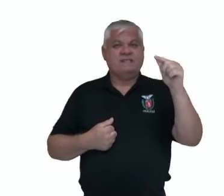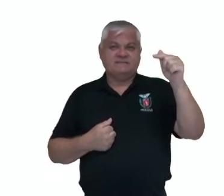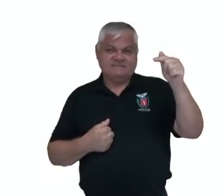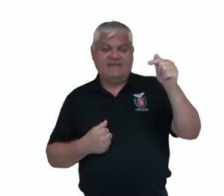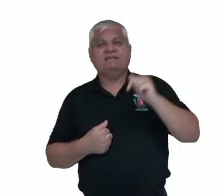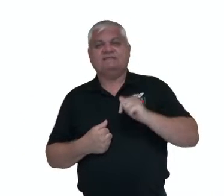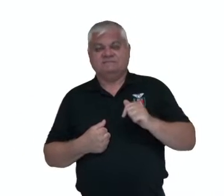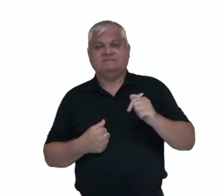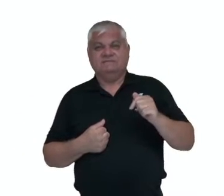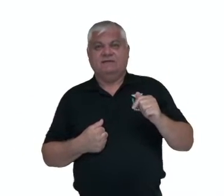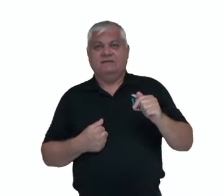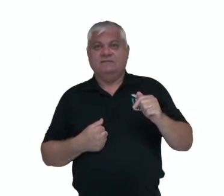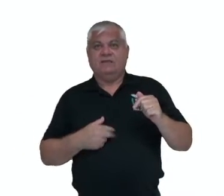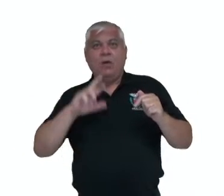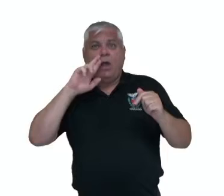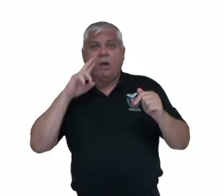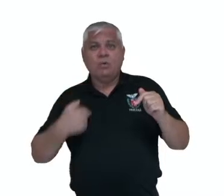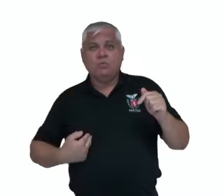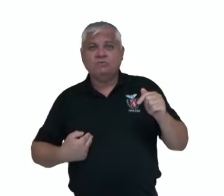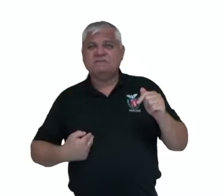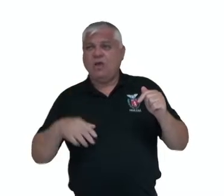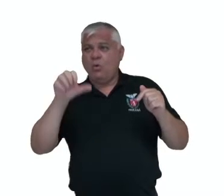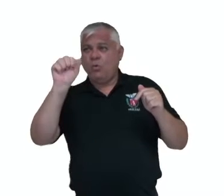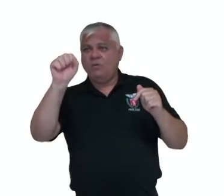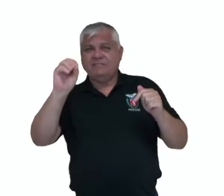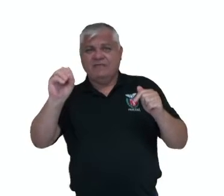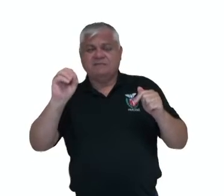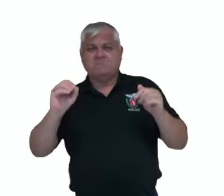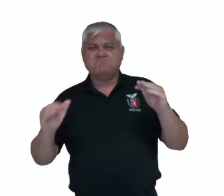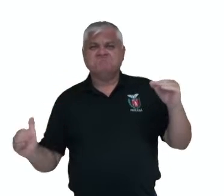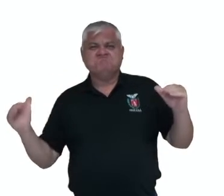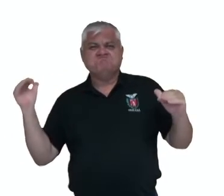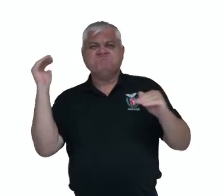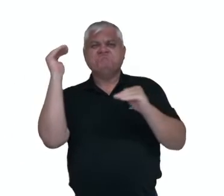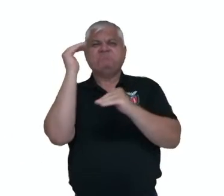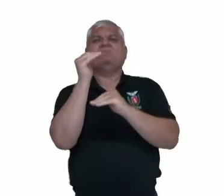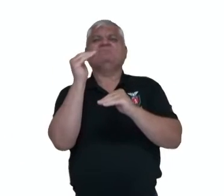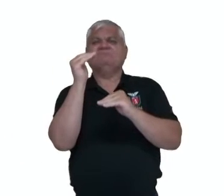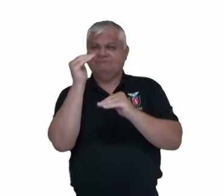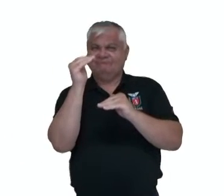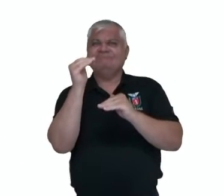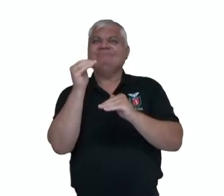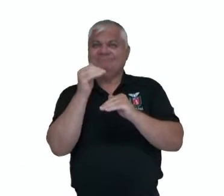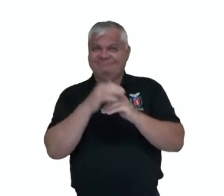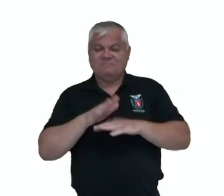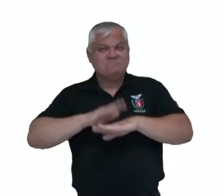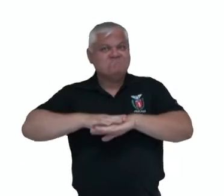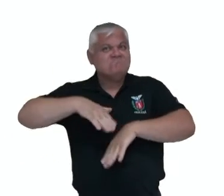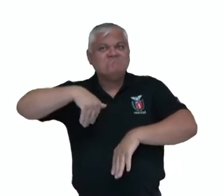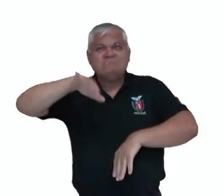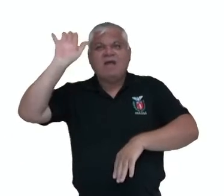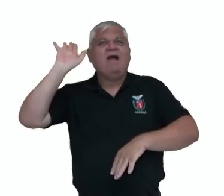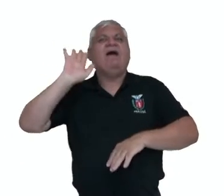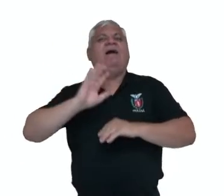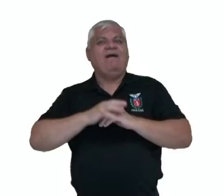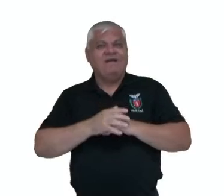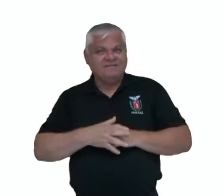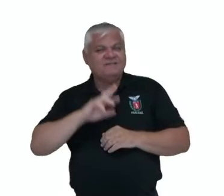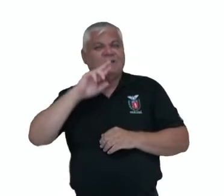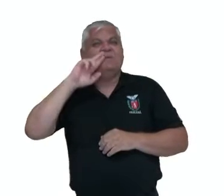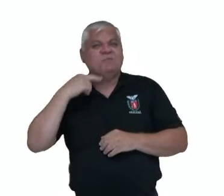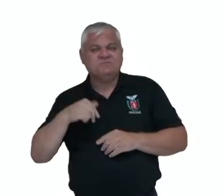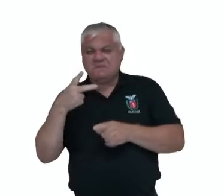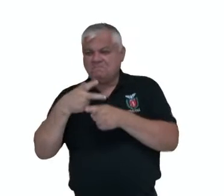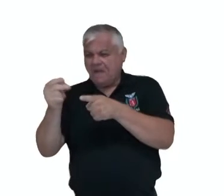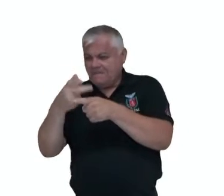Bulgária, 8. Então, a União Soviética ganhou, né, essas Olimpíadas em torno de medalhas, assim, né?